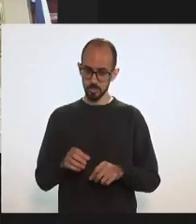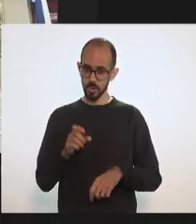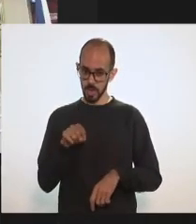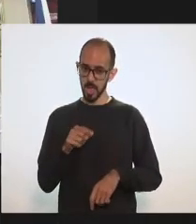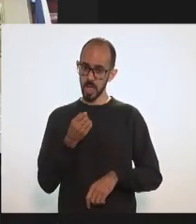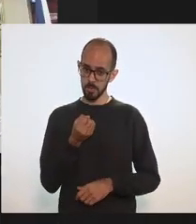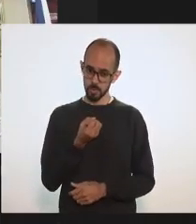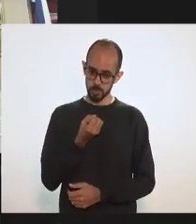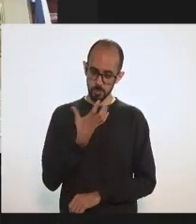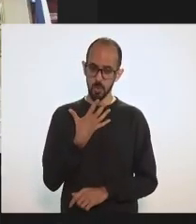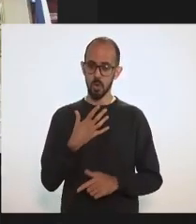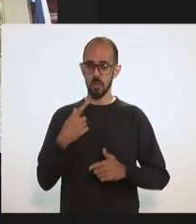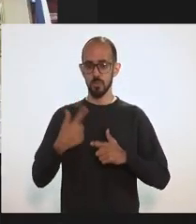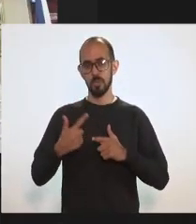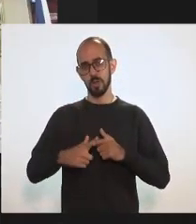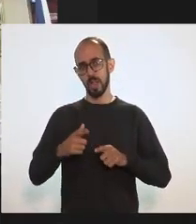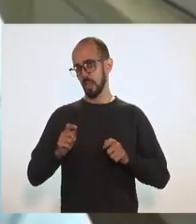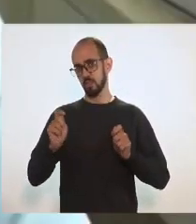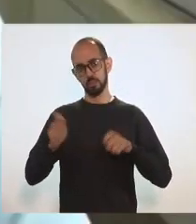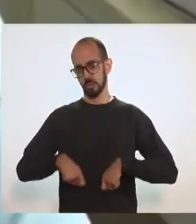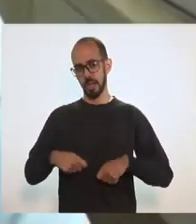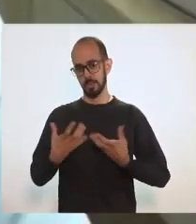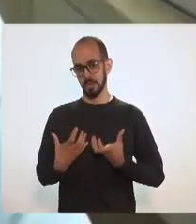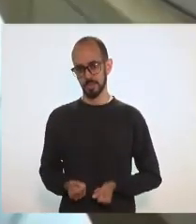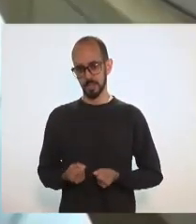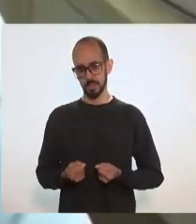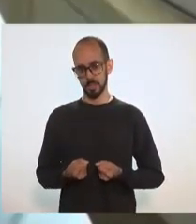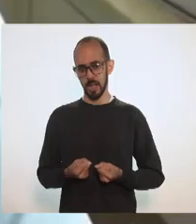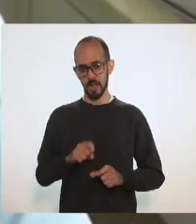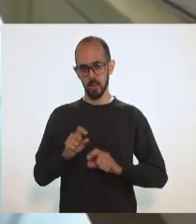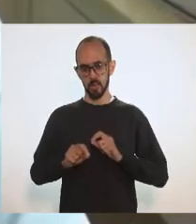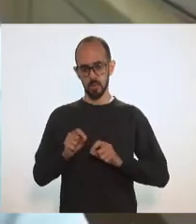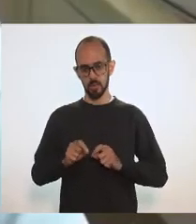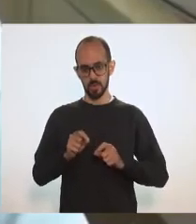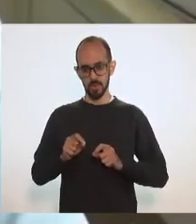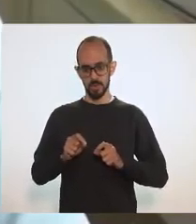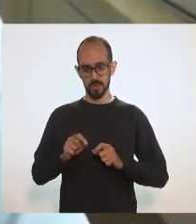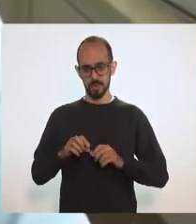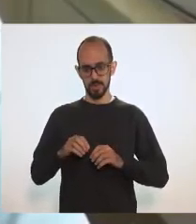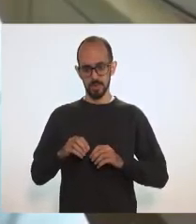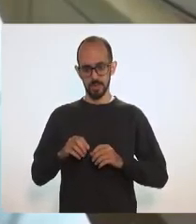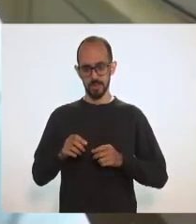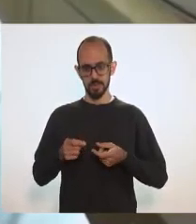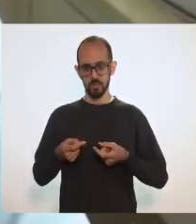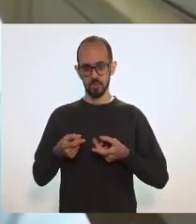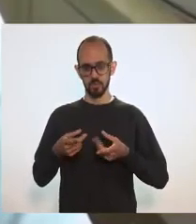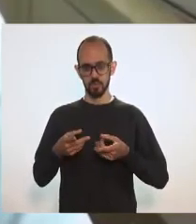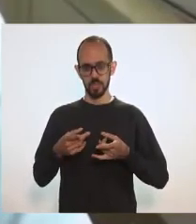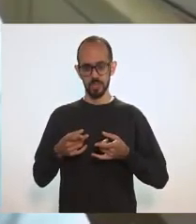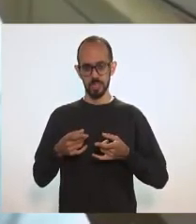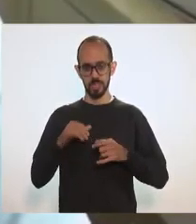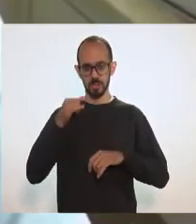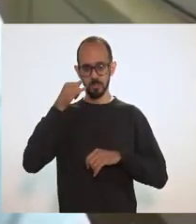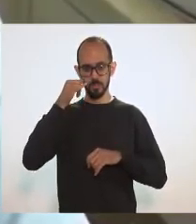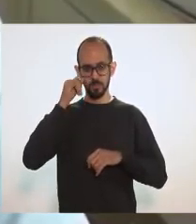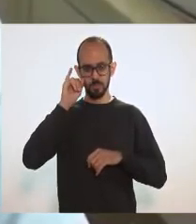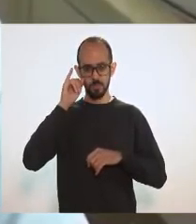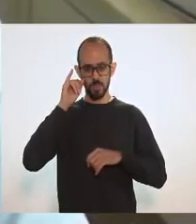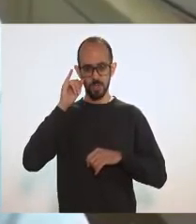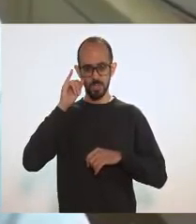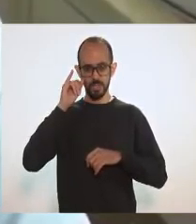conversar isso melhor. É só para dar tempo do Porto de Macaé sair. Esse projeto é muito bom. De